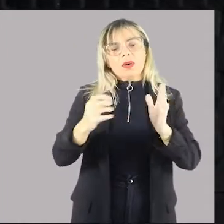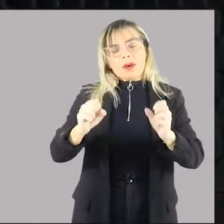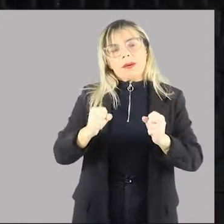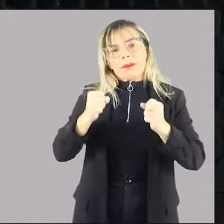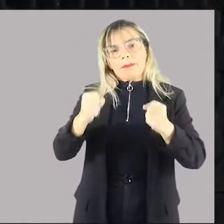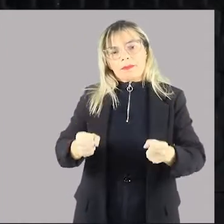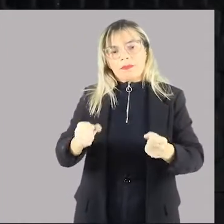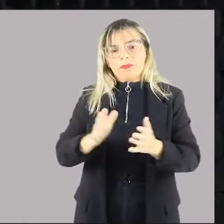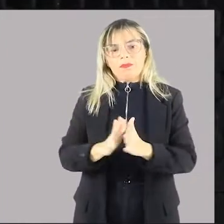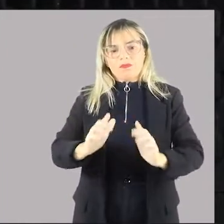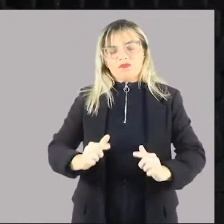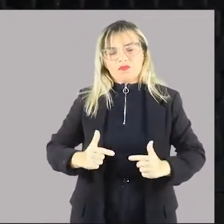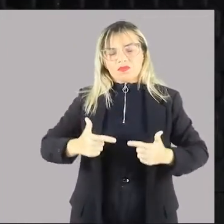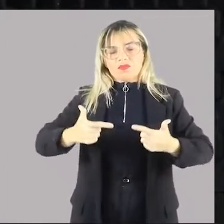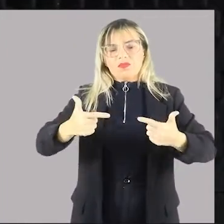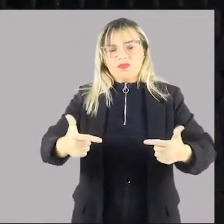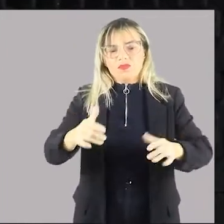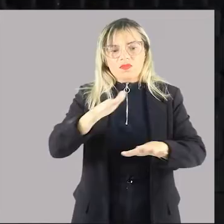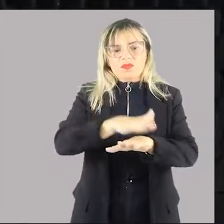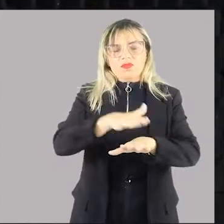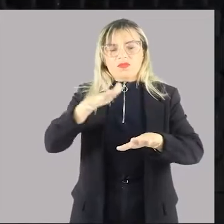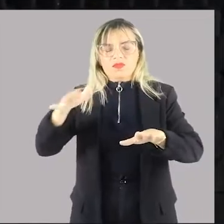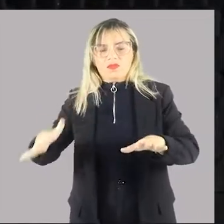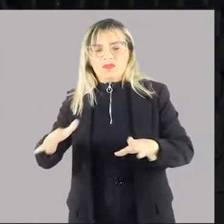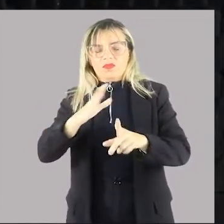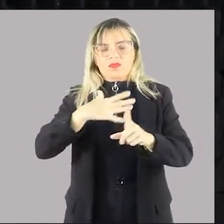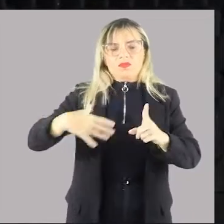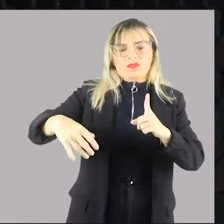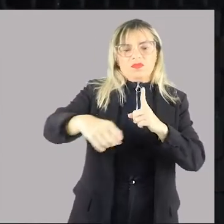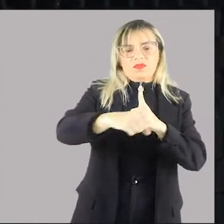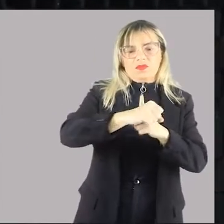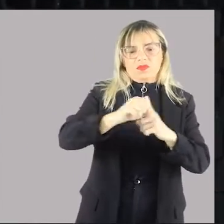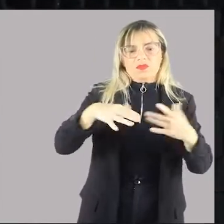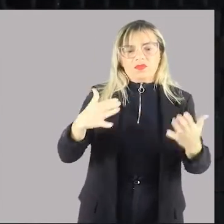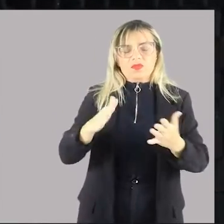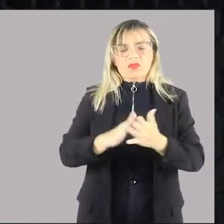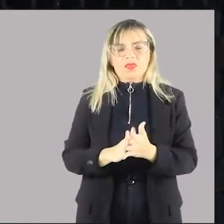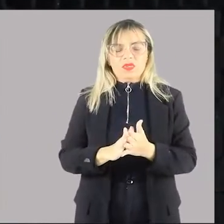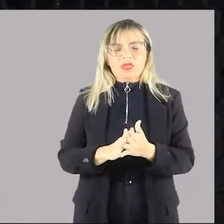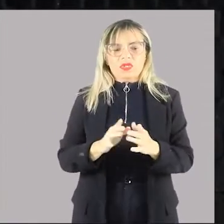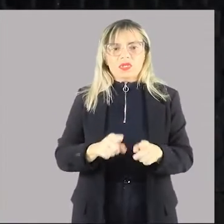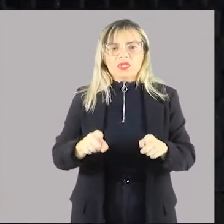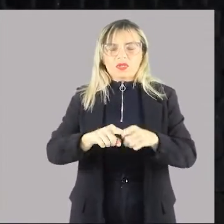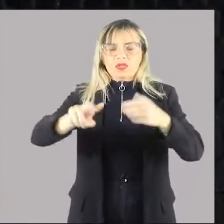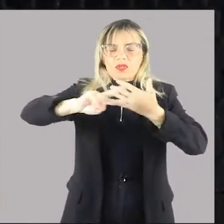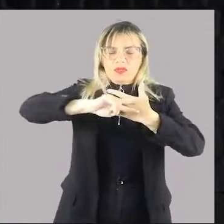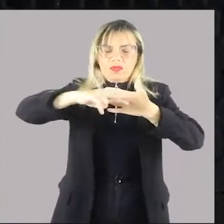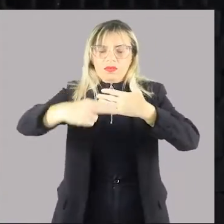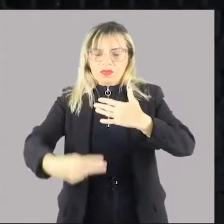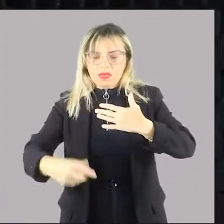para combater essa exclusão. E com isso, você está combatendo a desigualdade social.